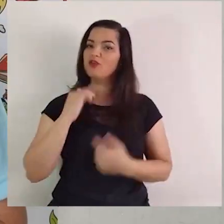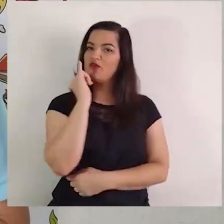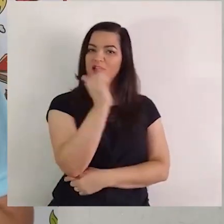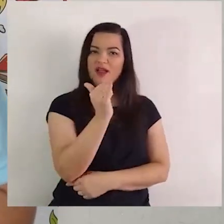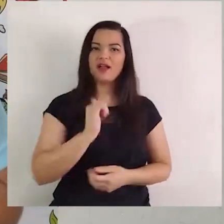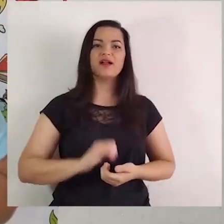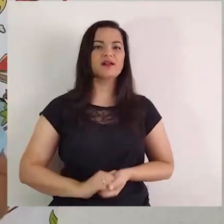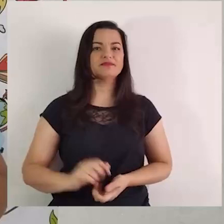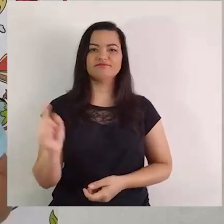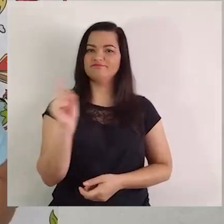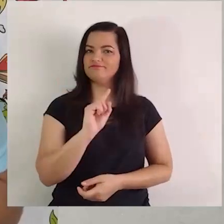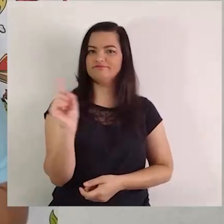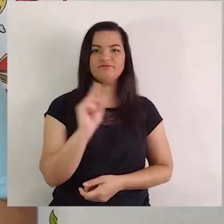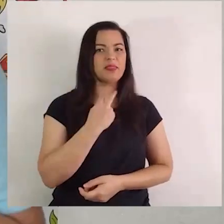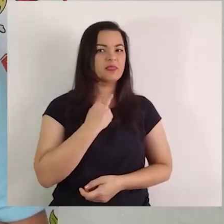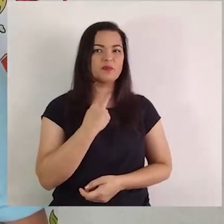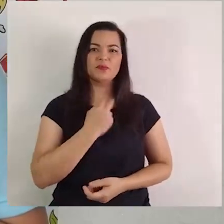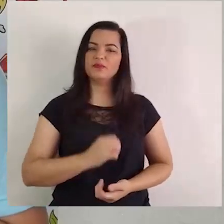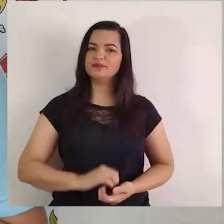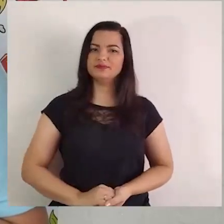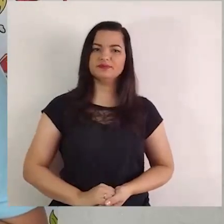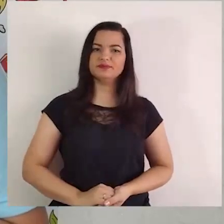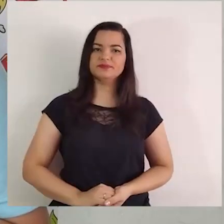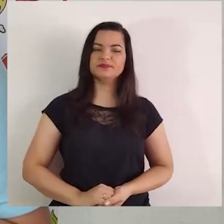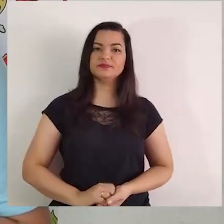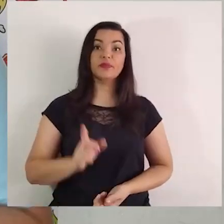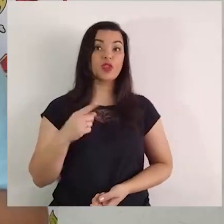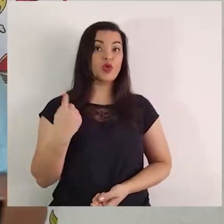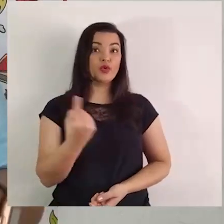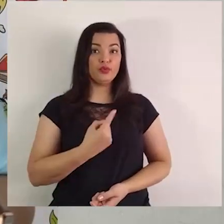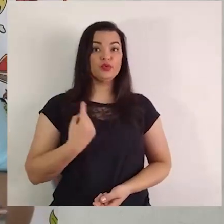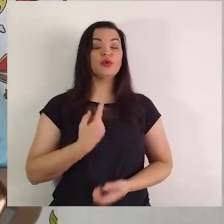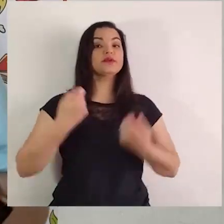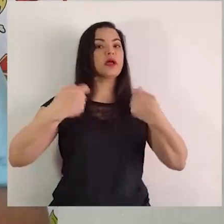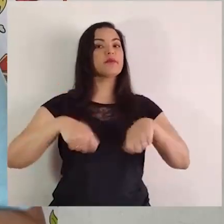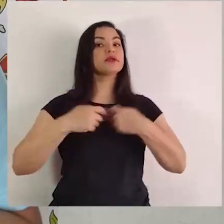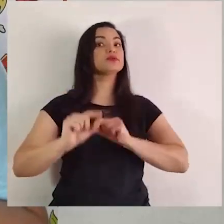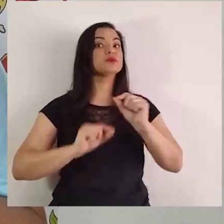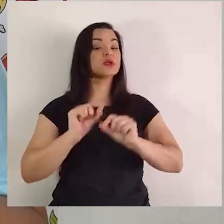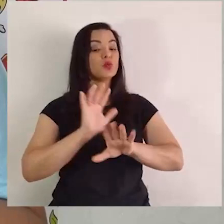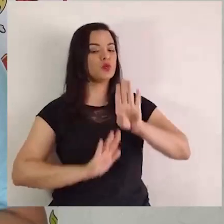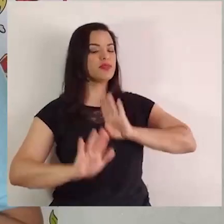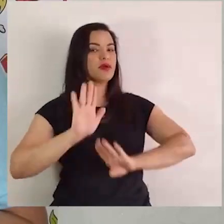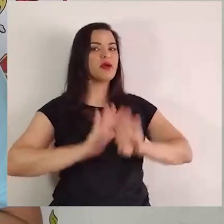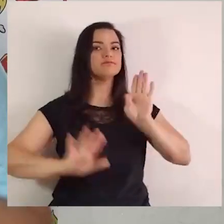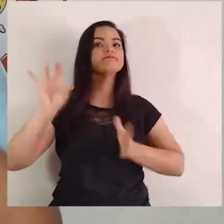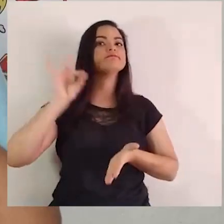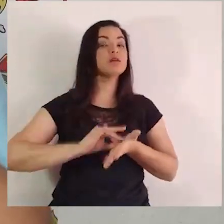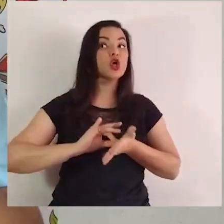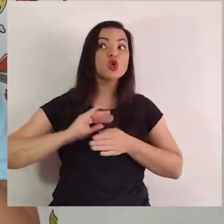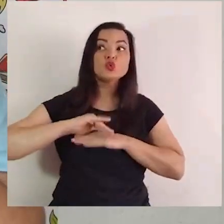vocês, meus amores, não está, não. Nós precisamos ter muito